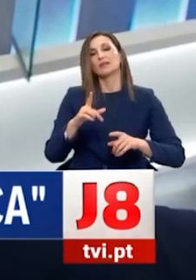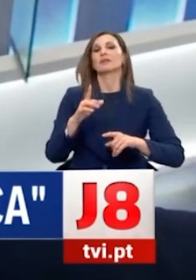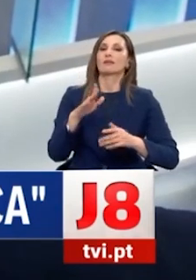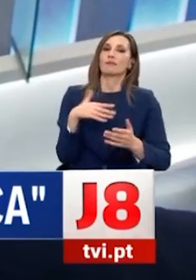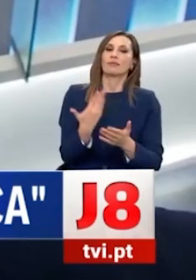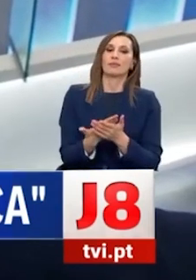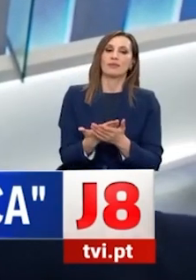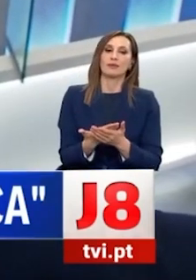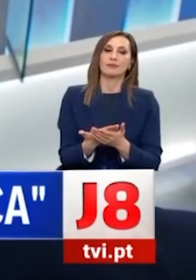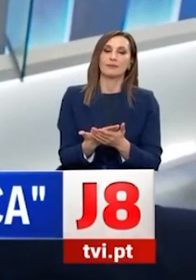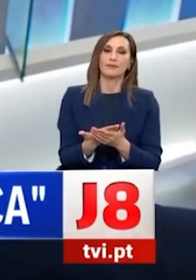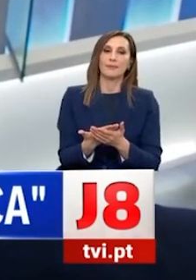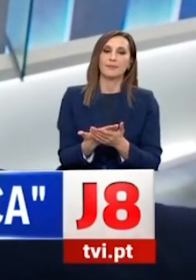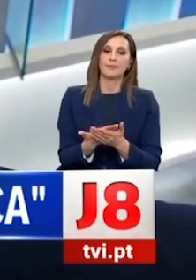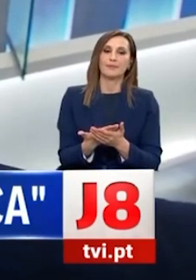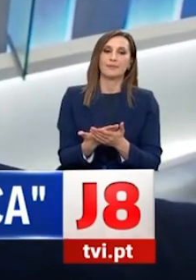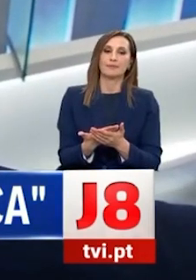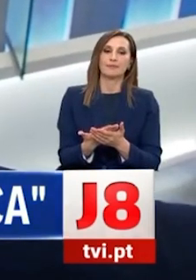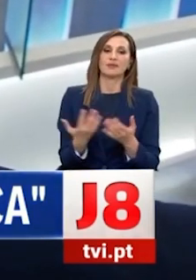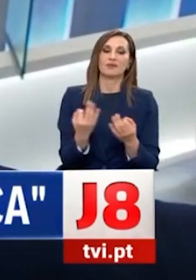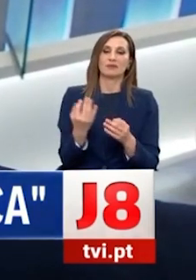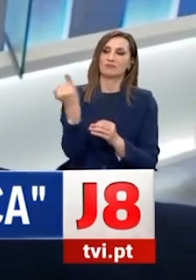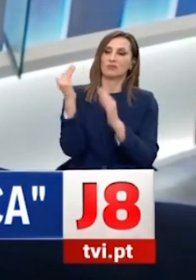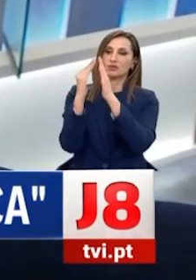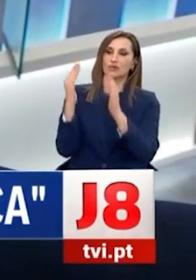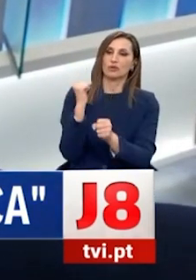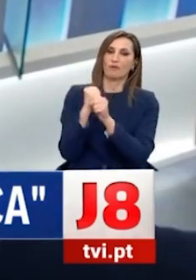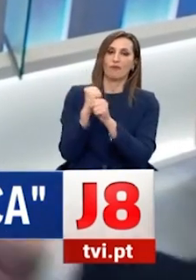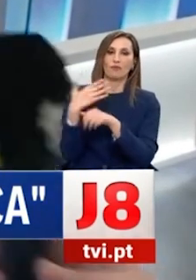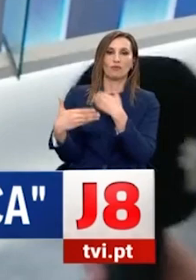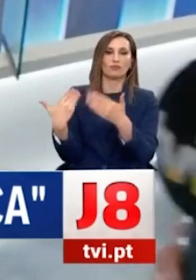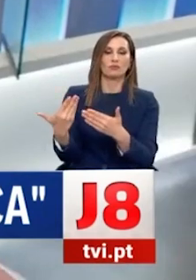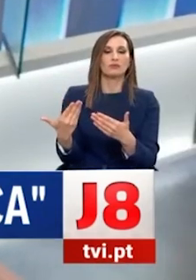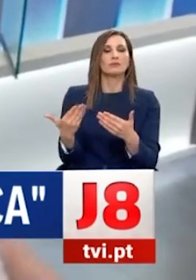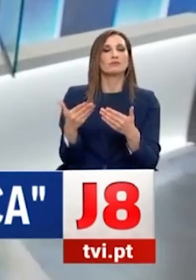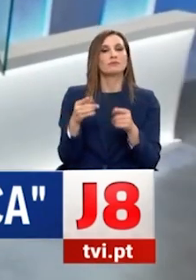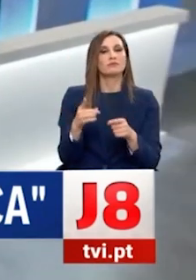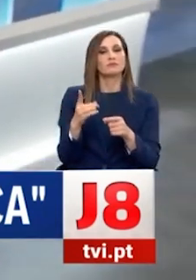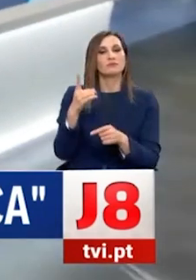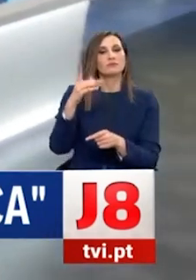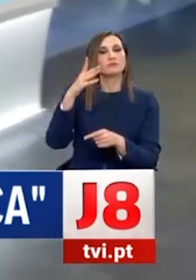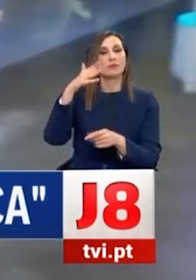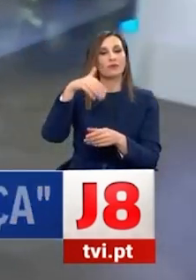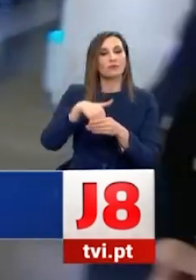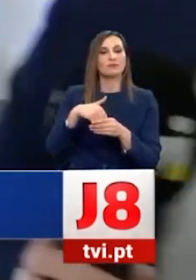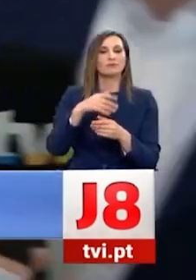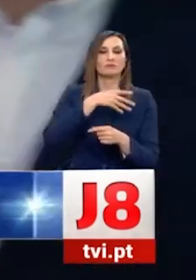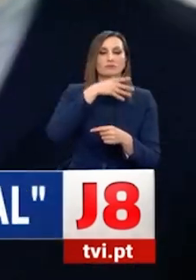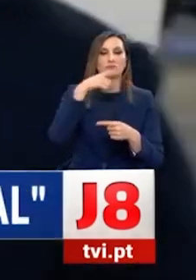fazermos com que, de facto, as instituições funcionem. e para essa votação. Ana Gomes já esgrimiu